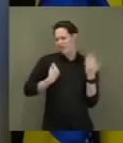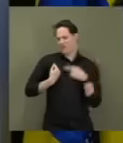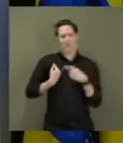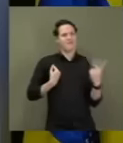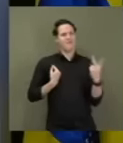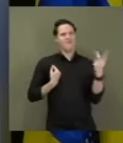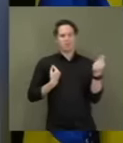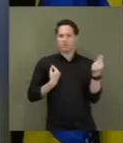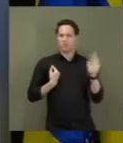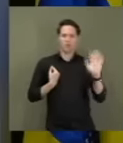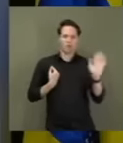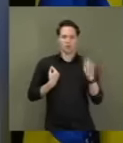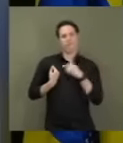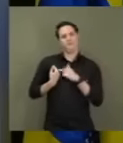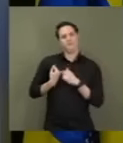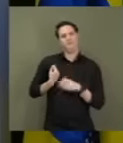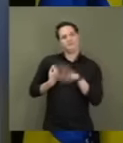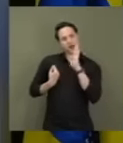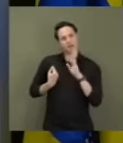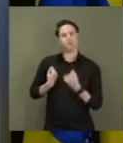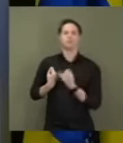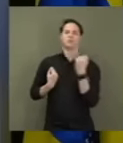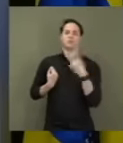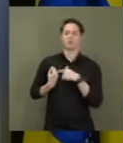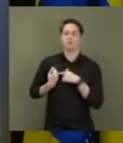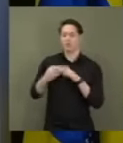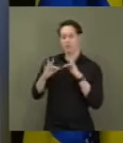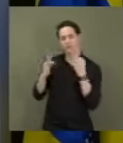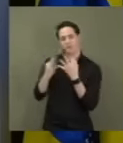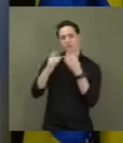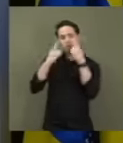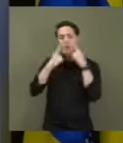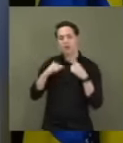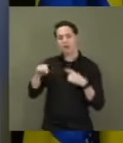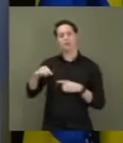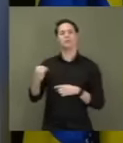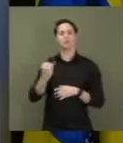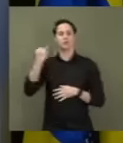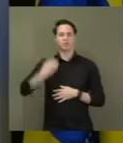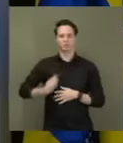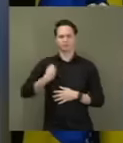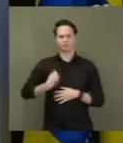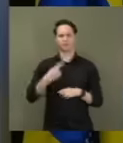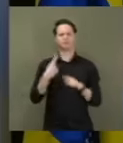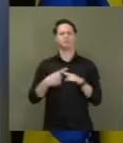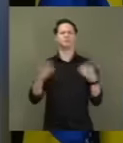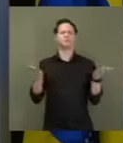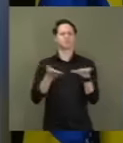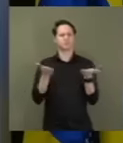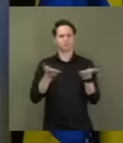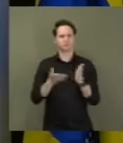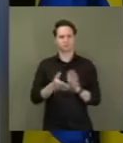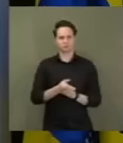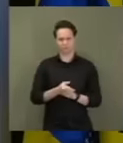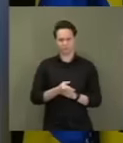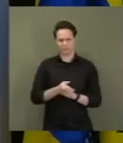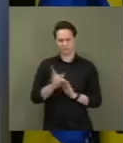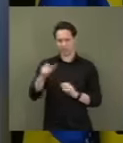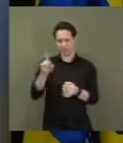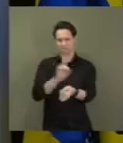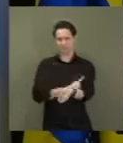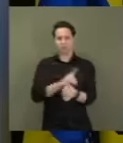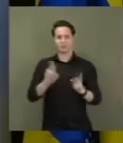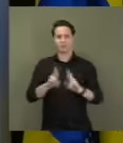são pessoas chorando, são famílias. Por que agora é